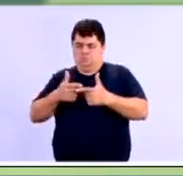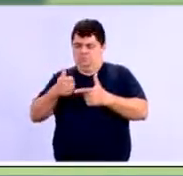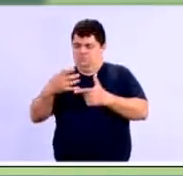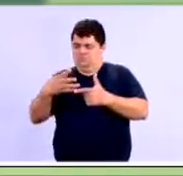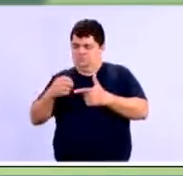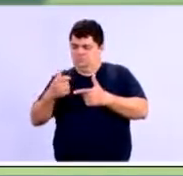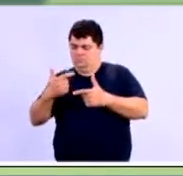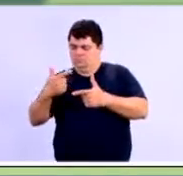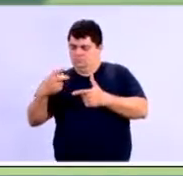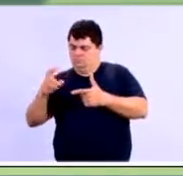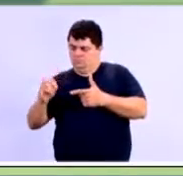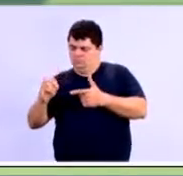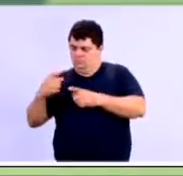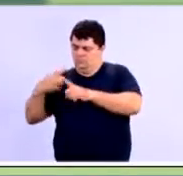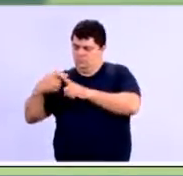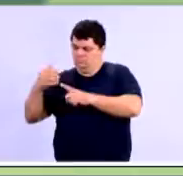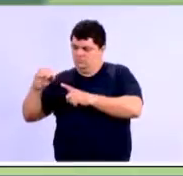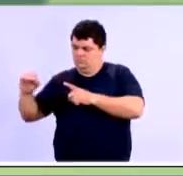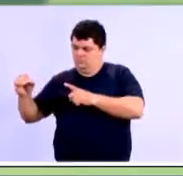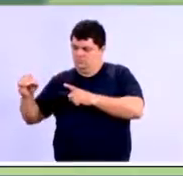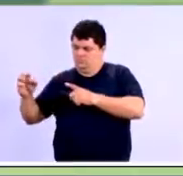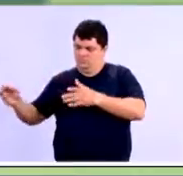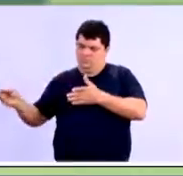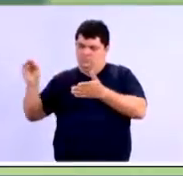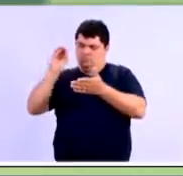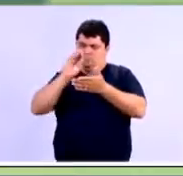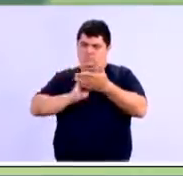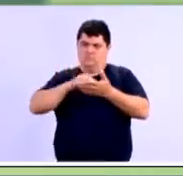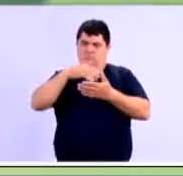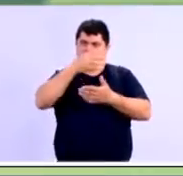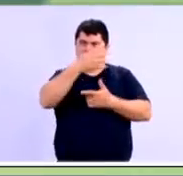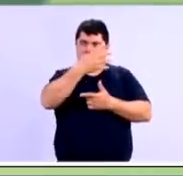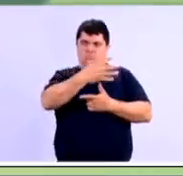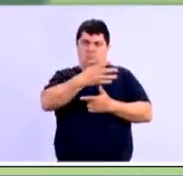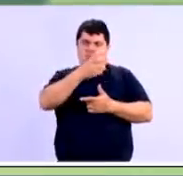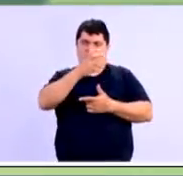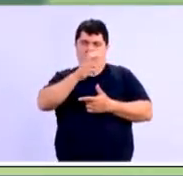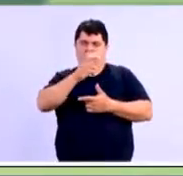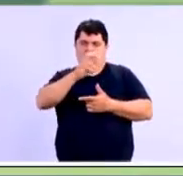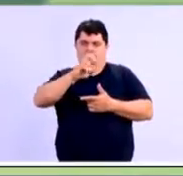minhas vendas líquidas, multipliquei por 100, eu cheguei na minha margem bruta, que é de